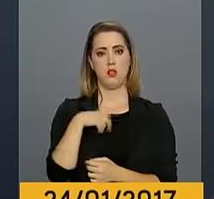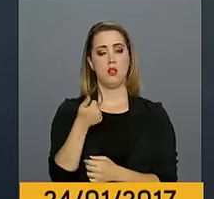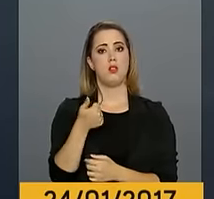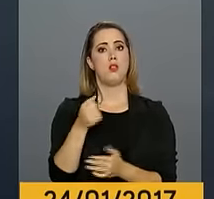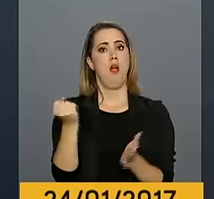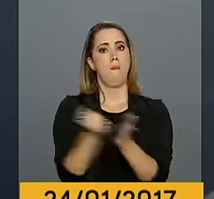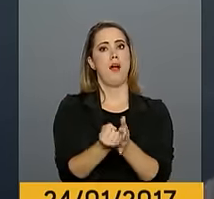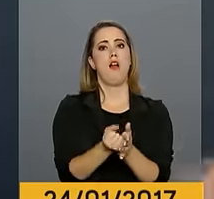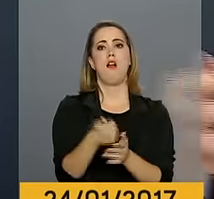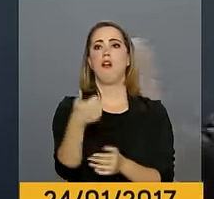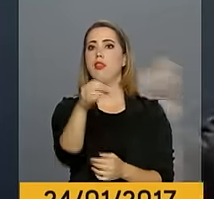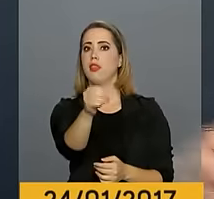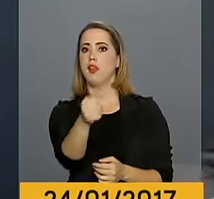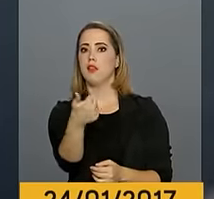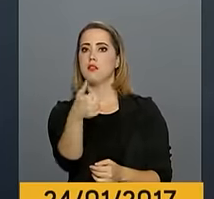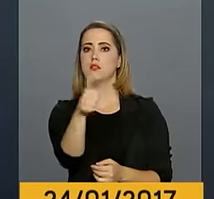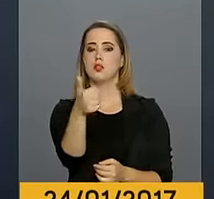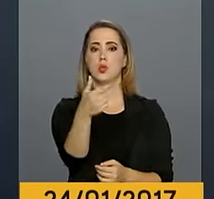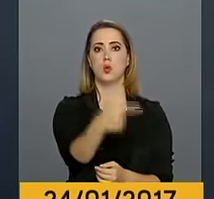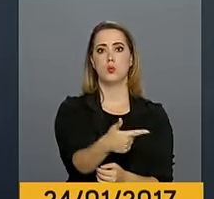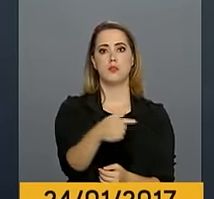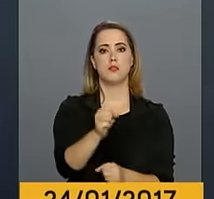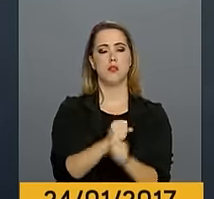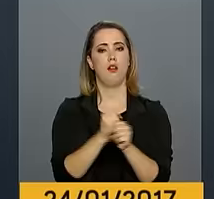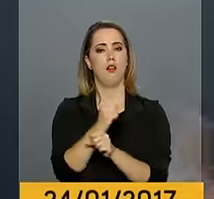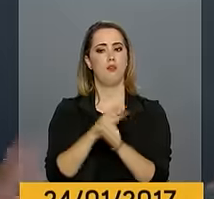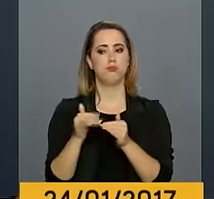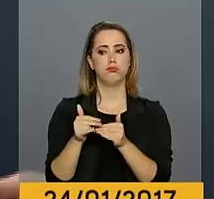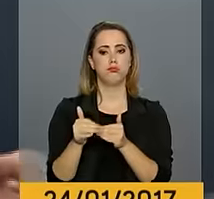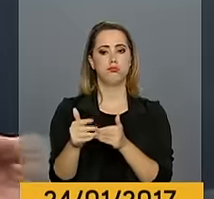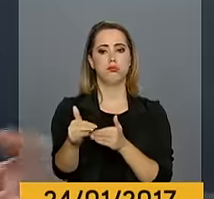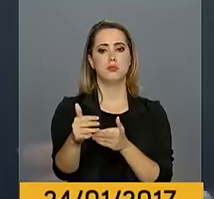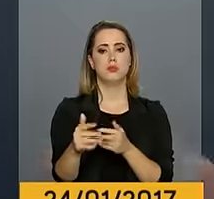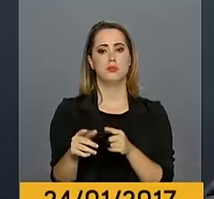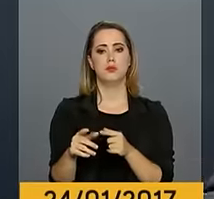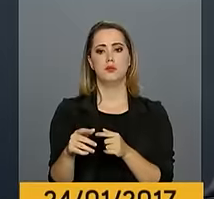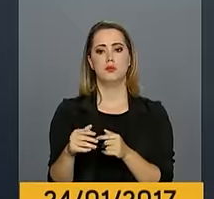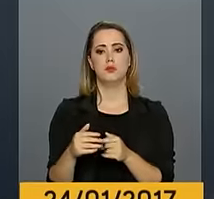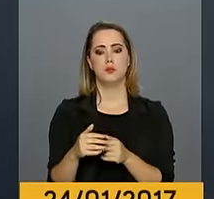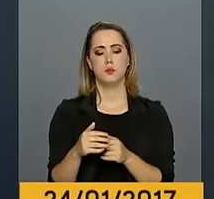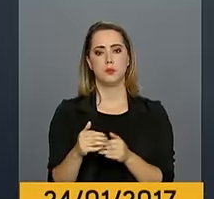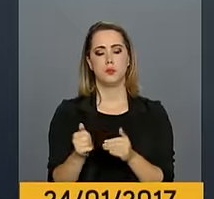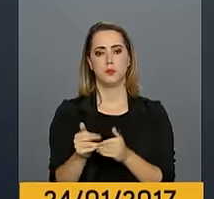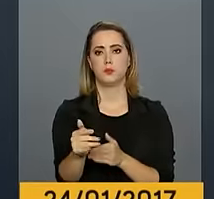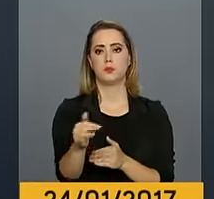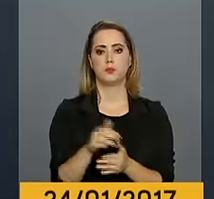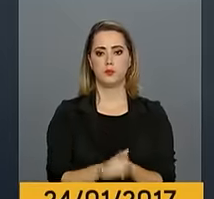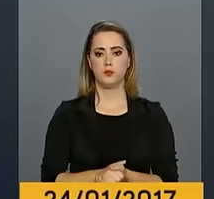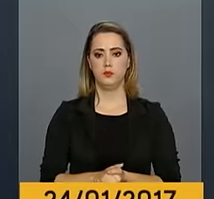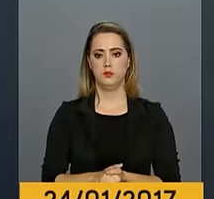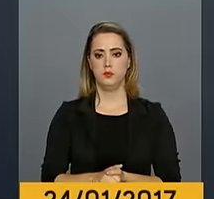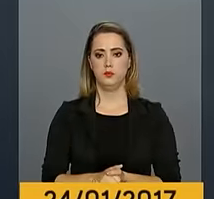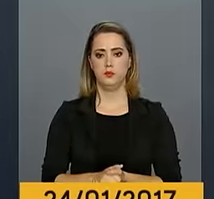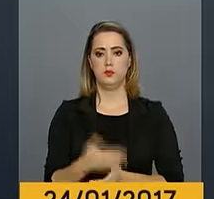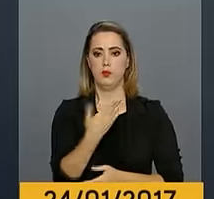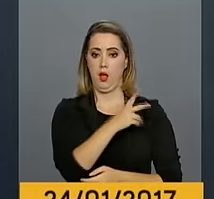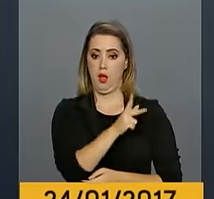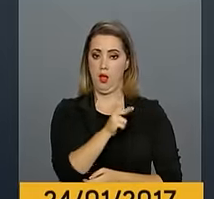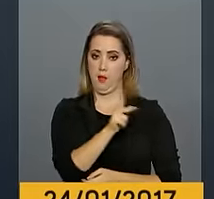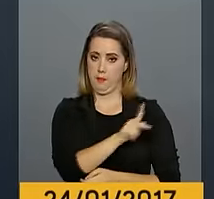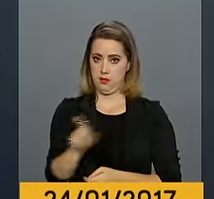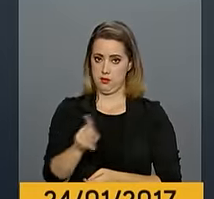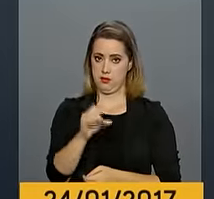12 anos, e por força da inovação tecnológica, morre, né? A senhora presidente do SBPC está